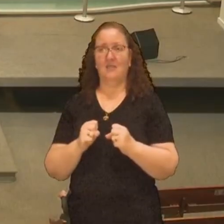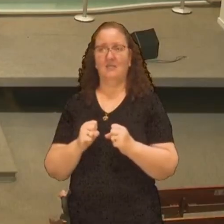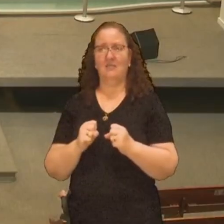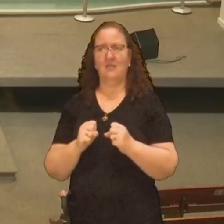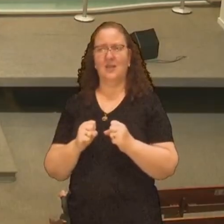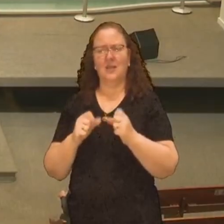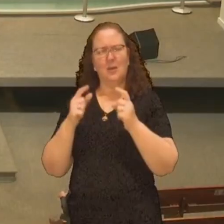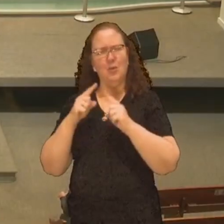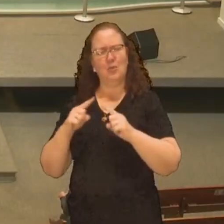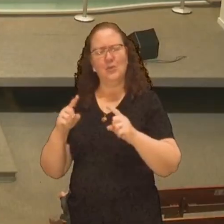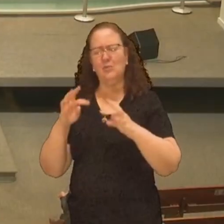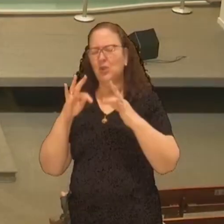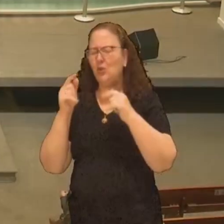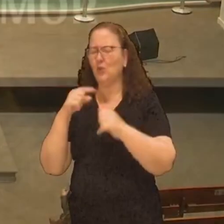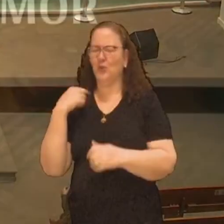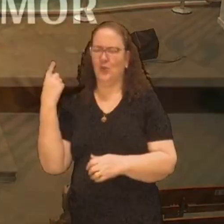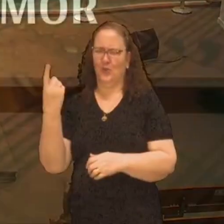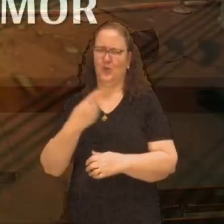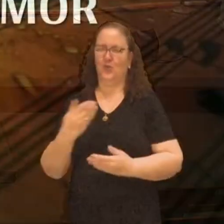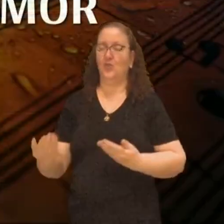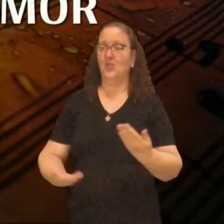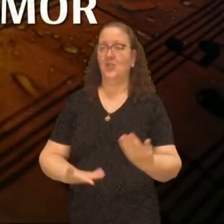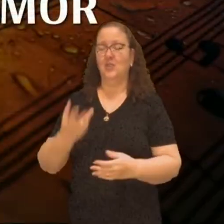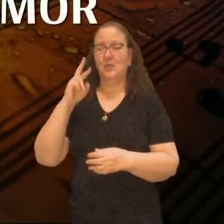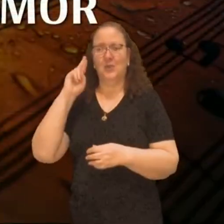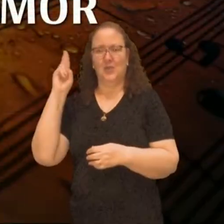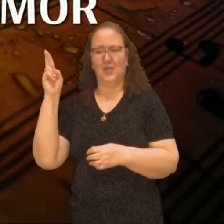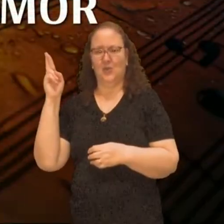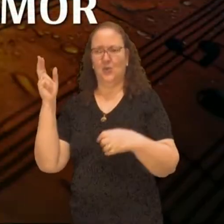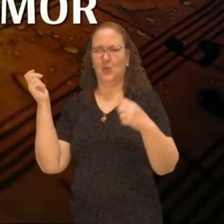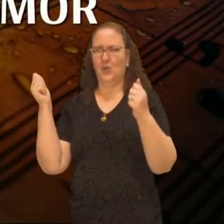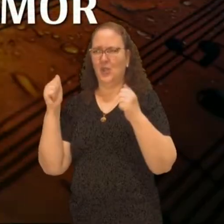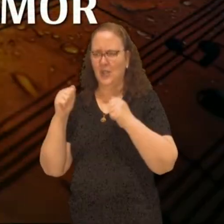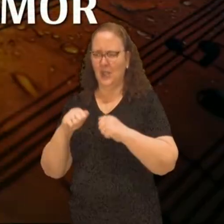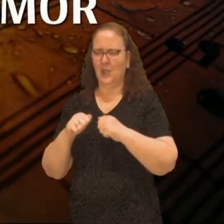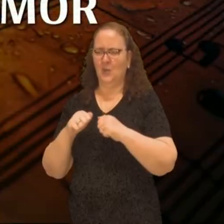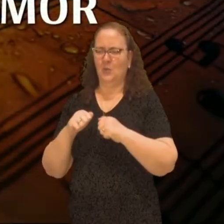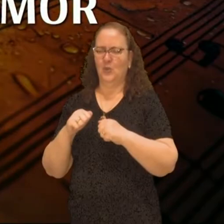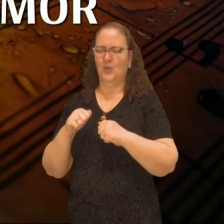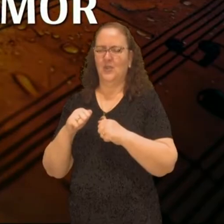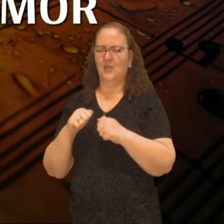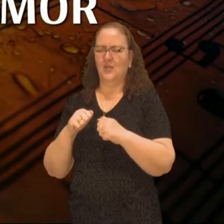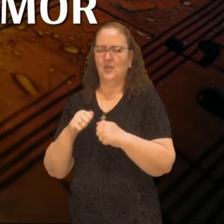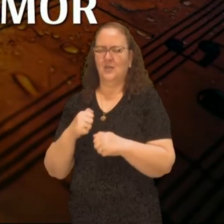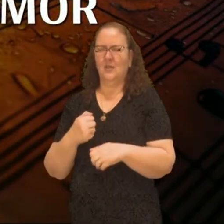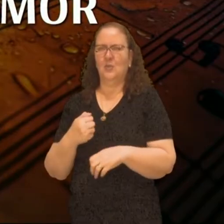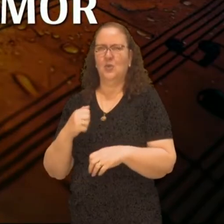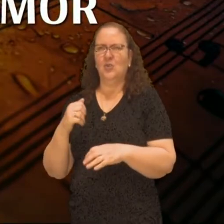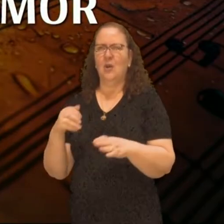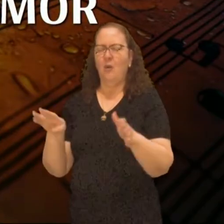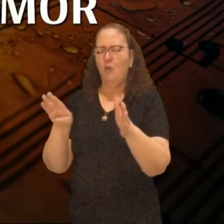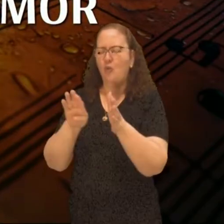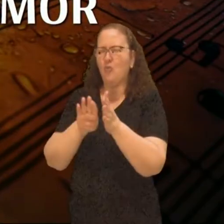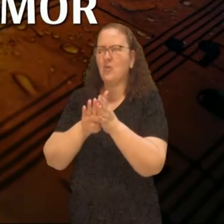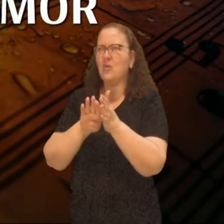nós, como servos do Senhor, que possamos sair como um exército poderoso,